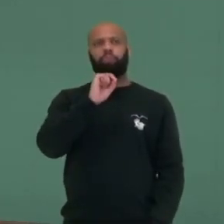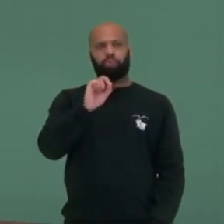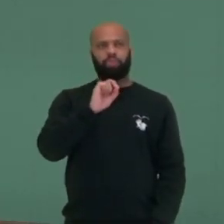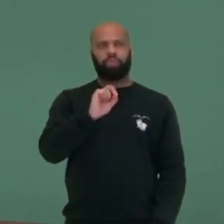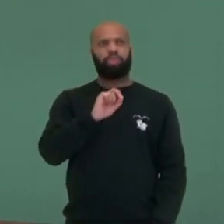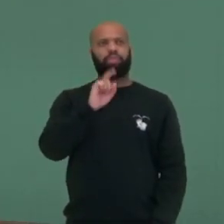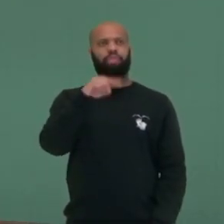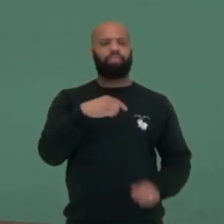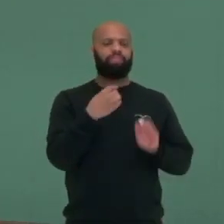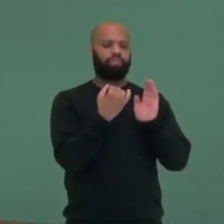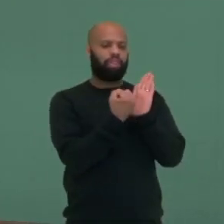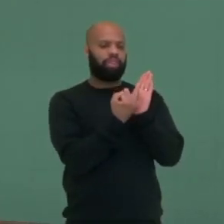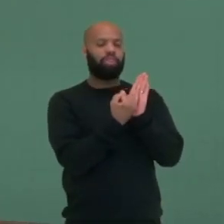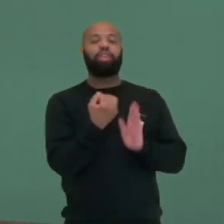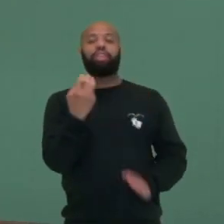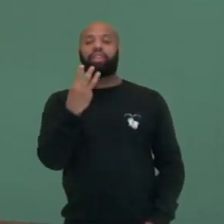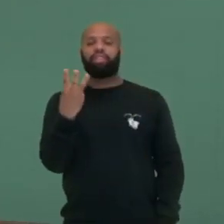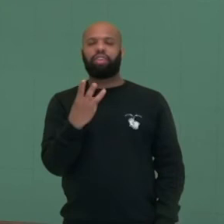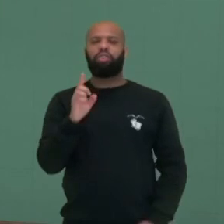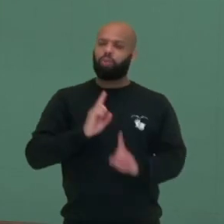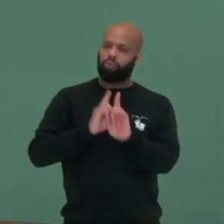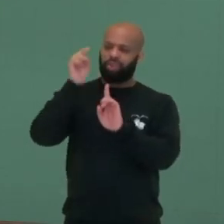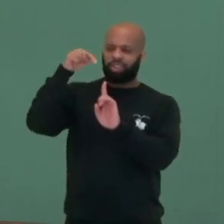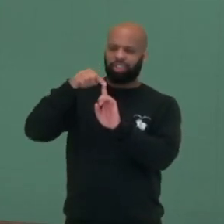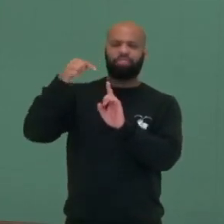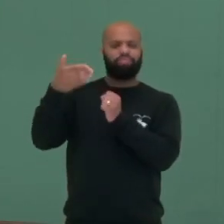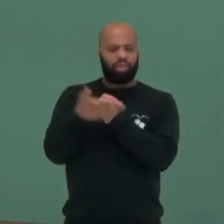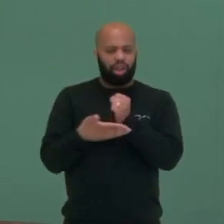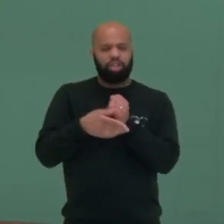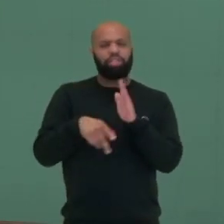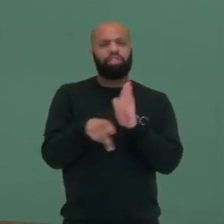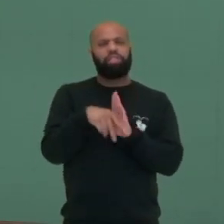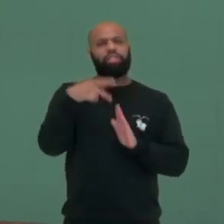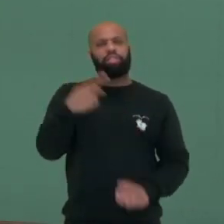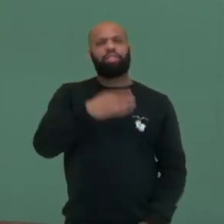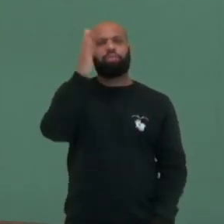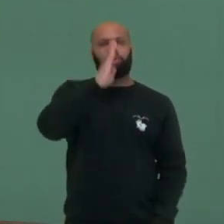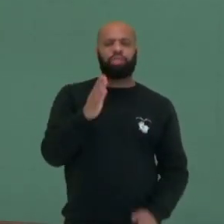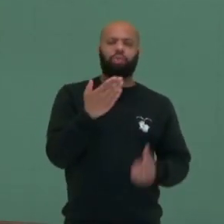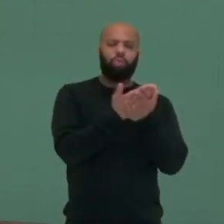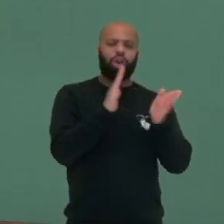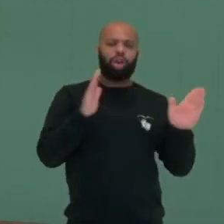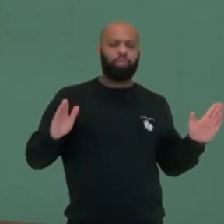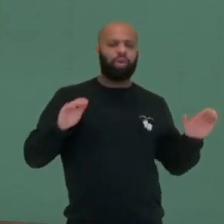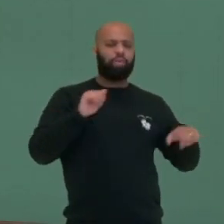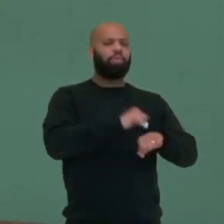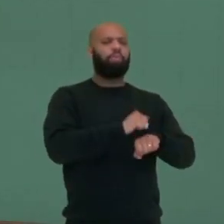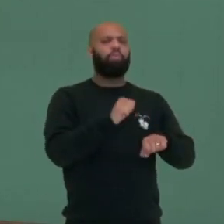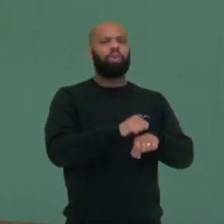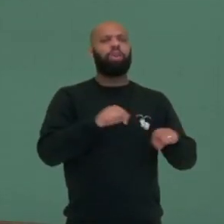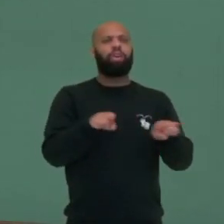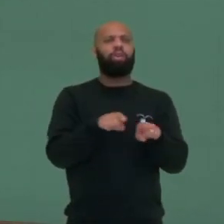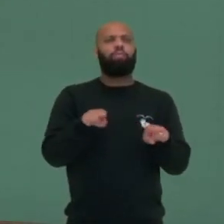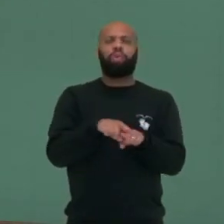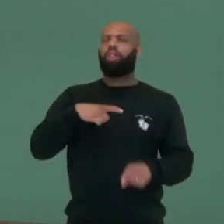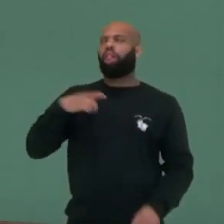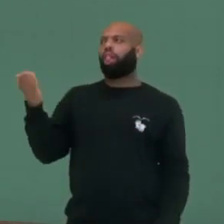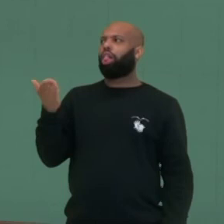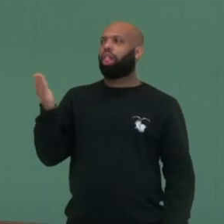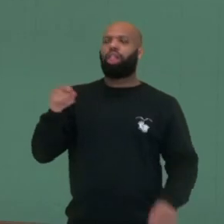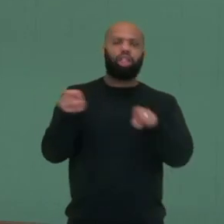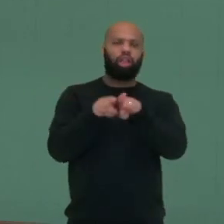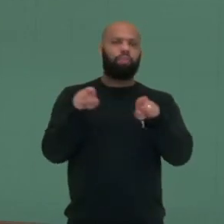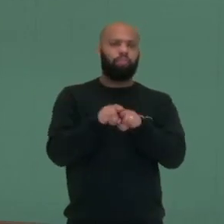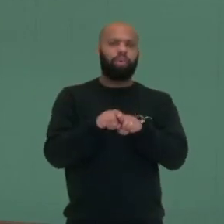3º, é objetivo fundamental do Brasil erradicar a pobreza e a marginalização e reduzir